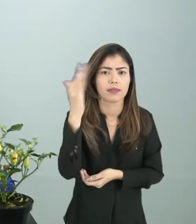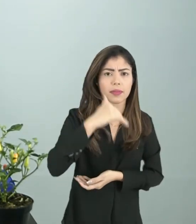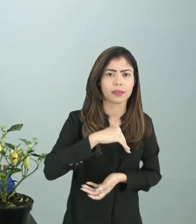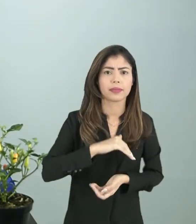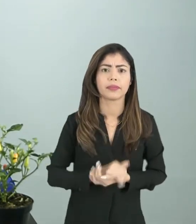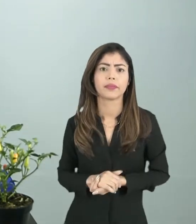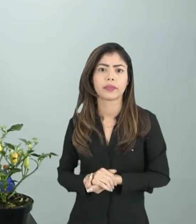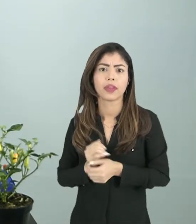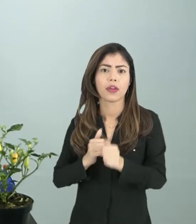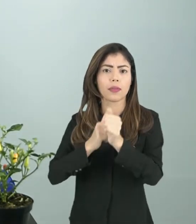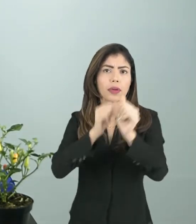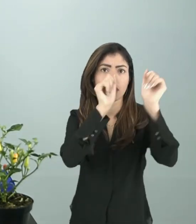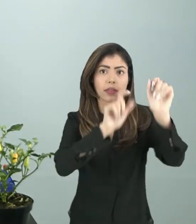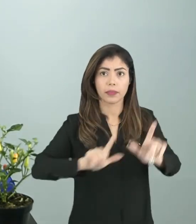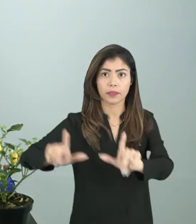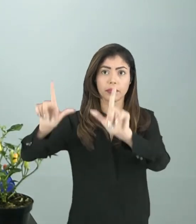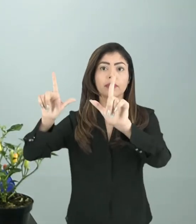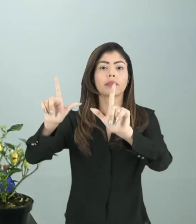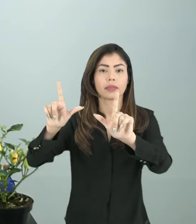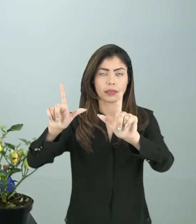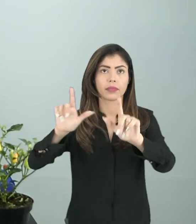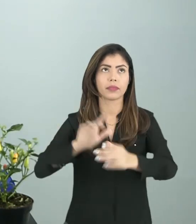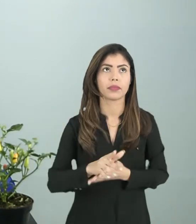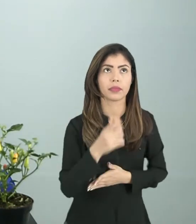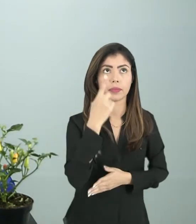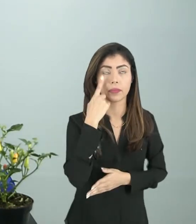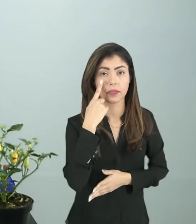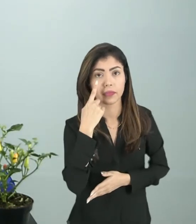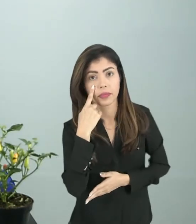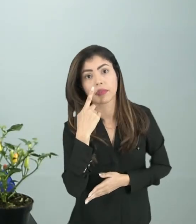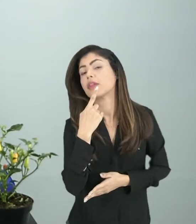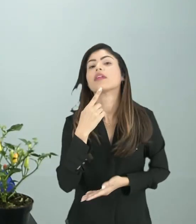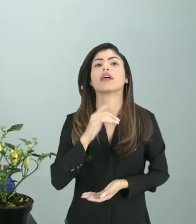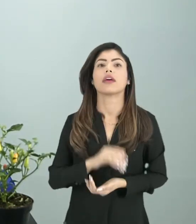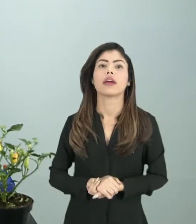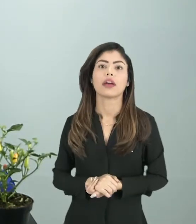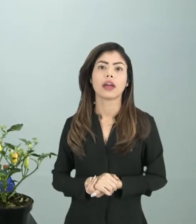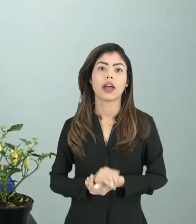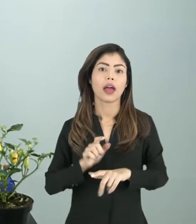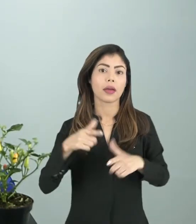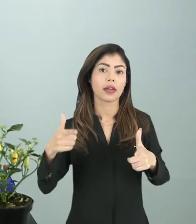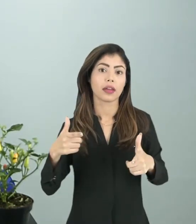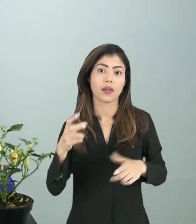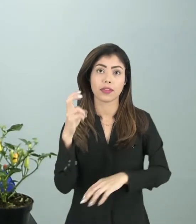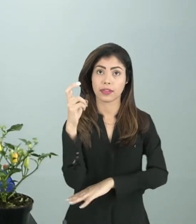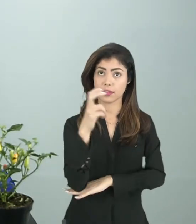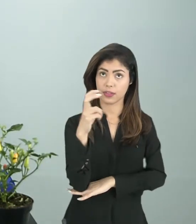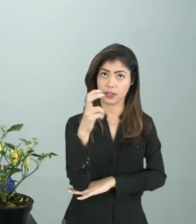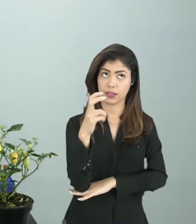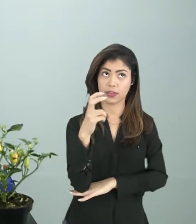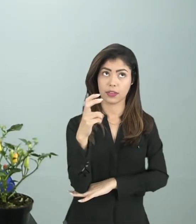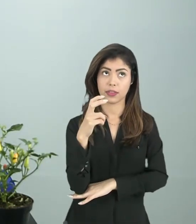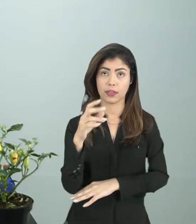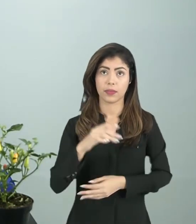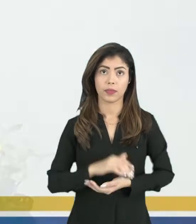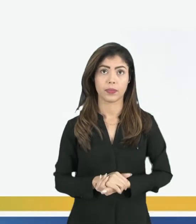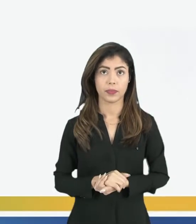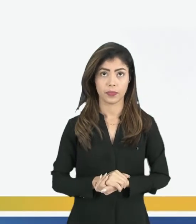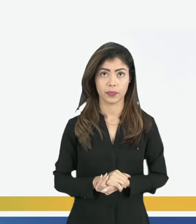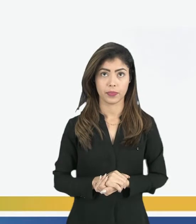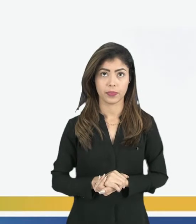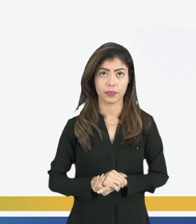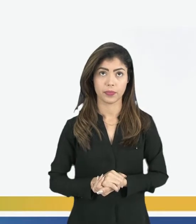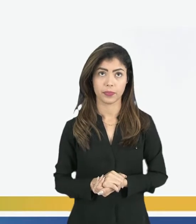lá, acompanha aí na telinha, nós vamos ver que a maioria das plantas são formadas por cinco partes. Vamos conhecer.